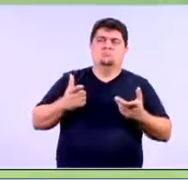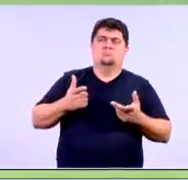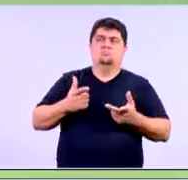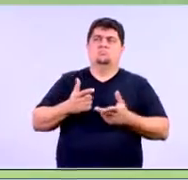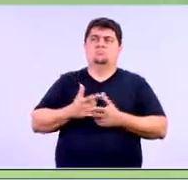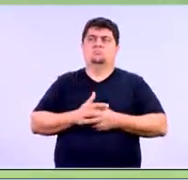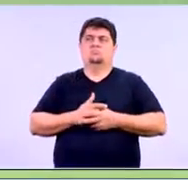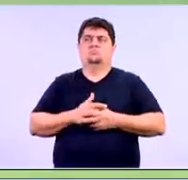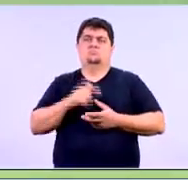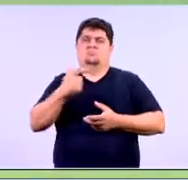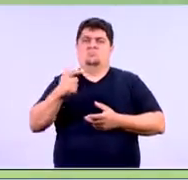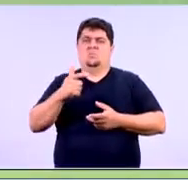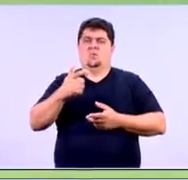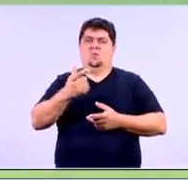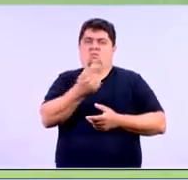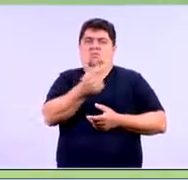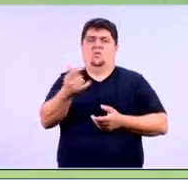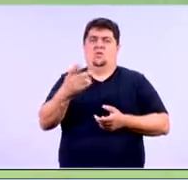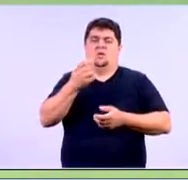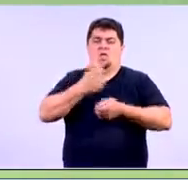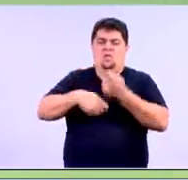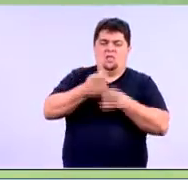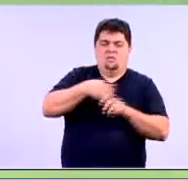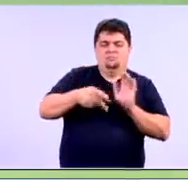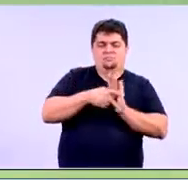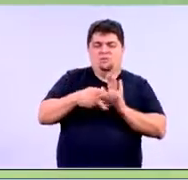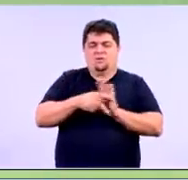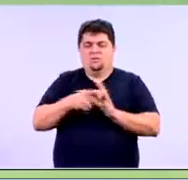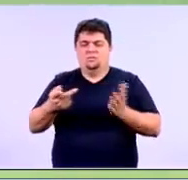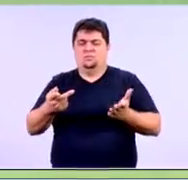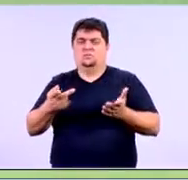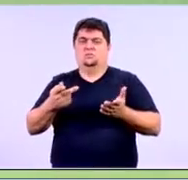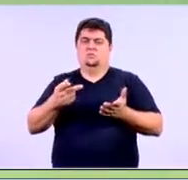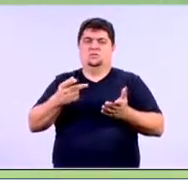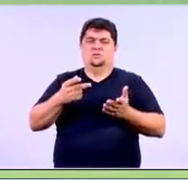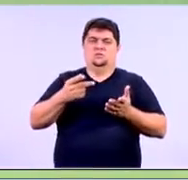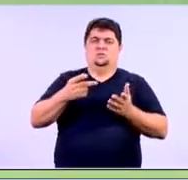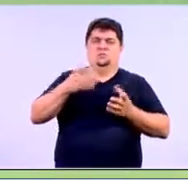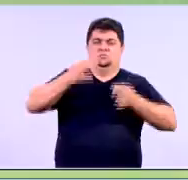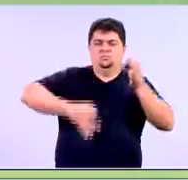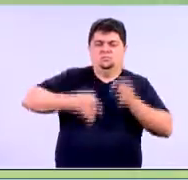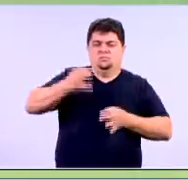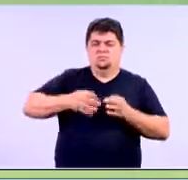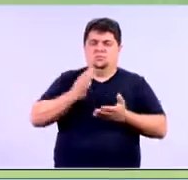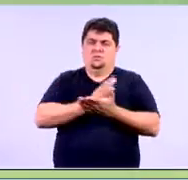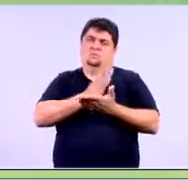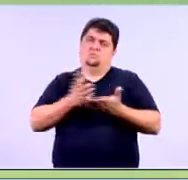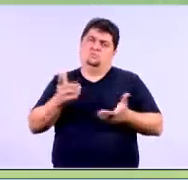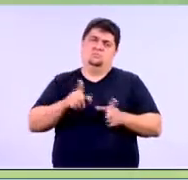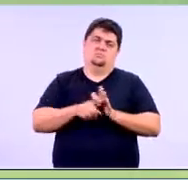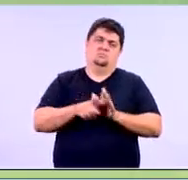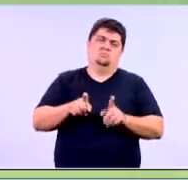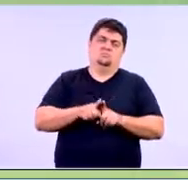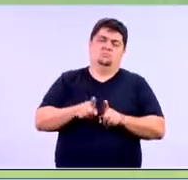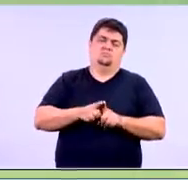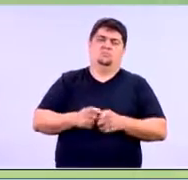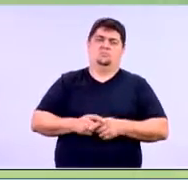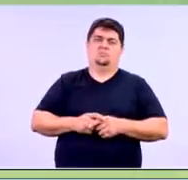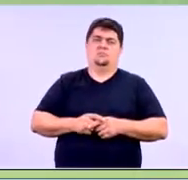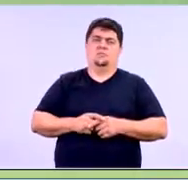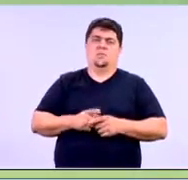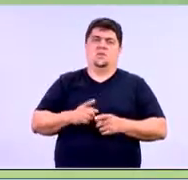do tributário, e sim do administrativo, da área penal, algumas situações. Ok, princípio